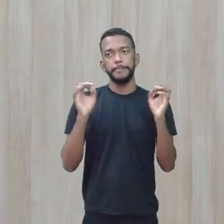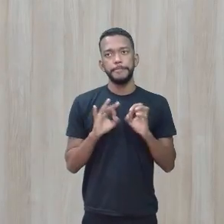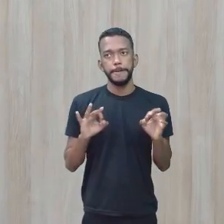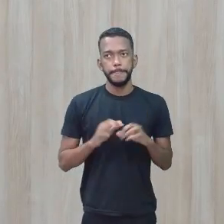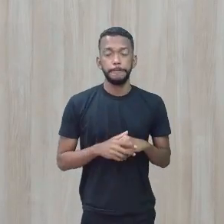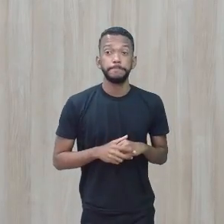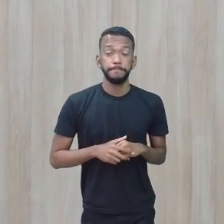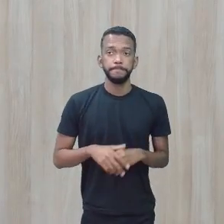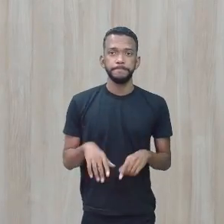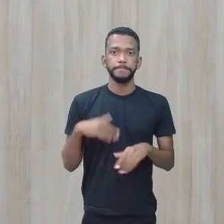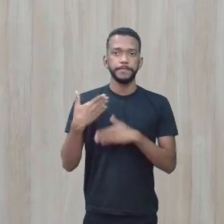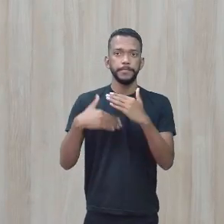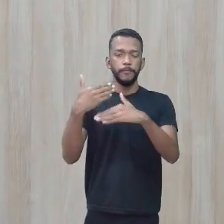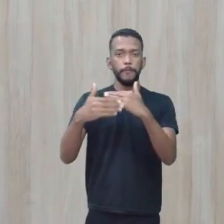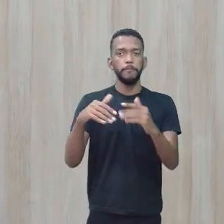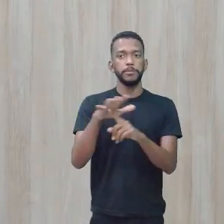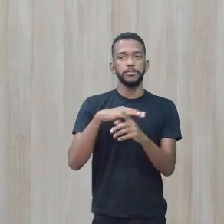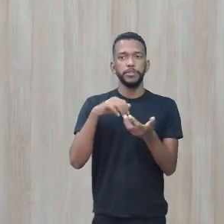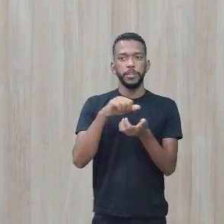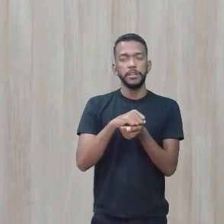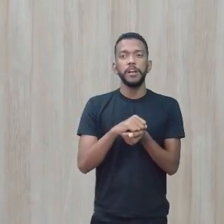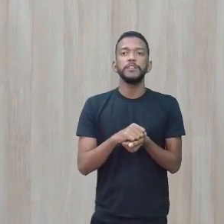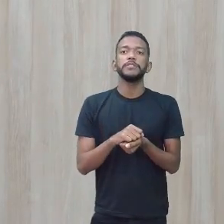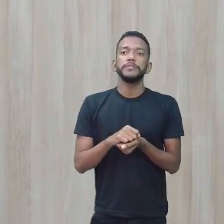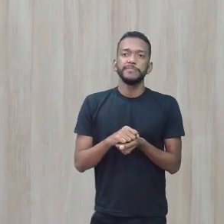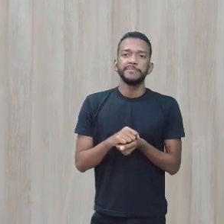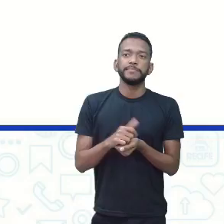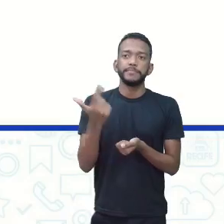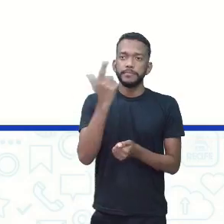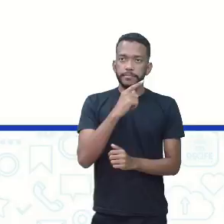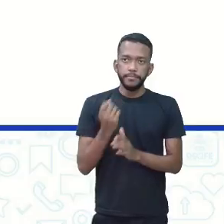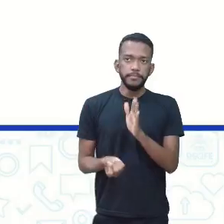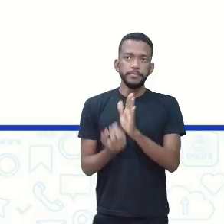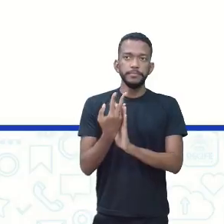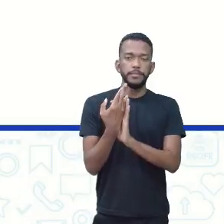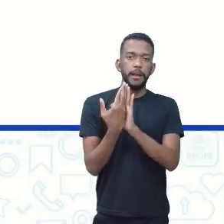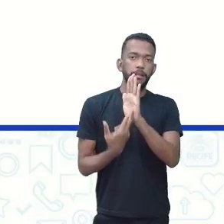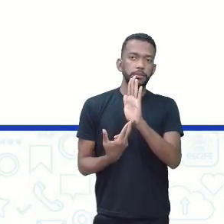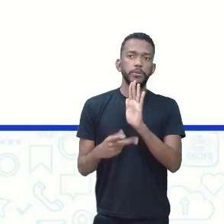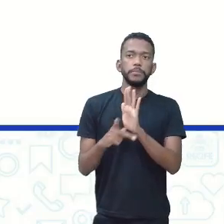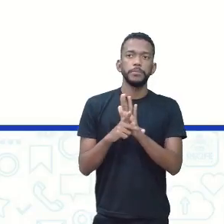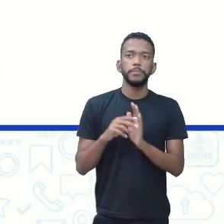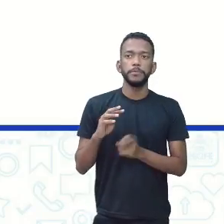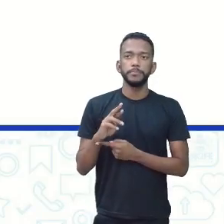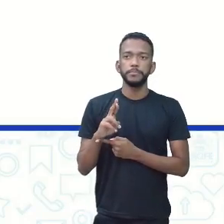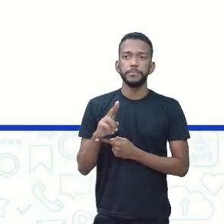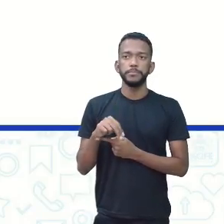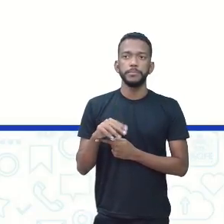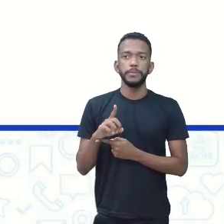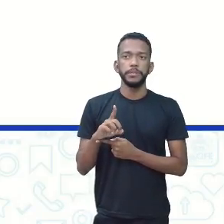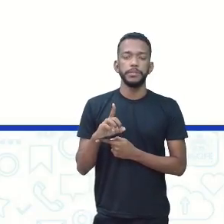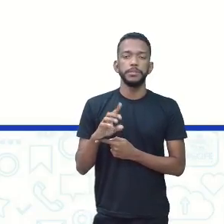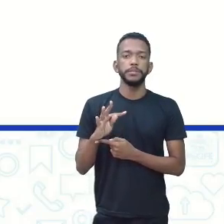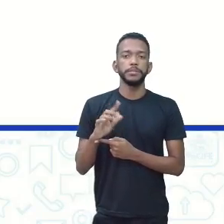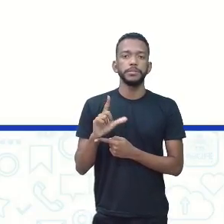aí o desenvolvimento sustentável surge dentro desse relatório, né, o relatório de Brundtland,